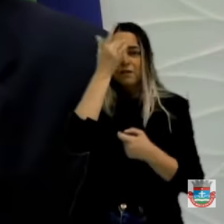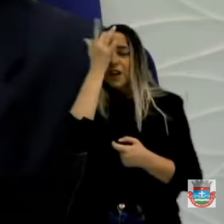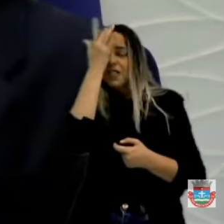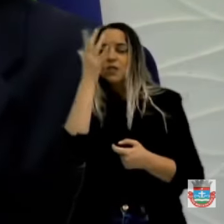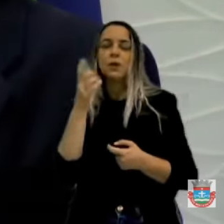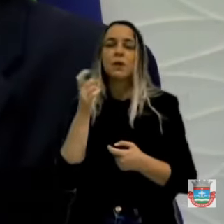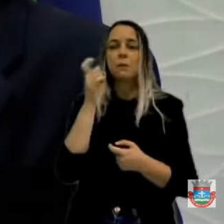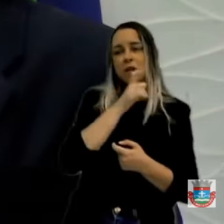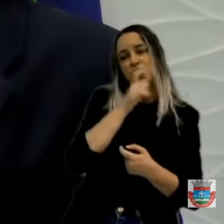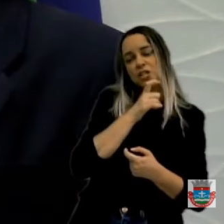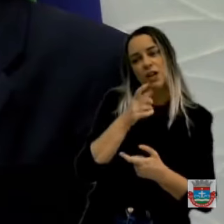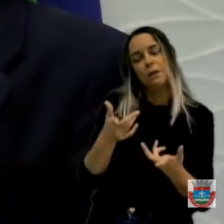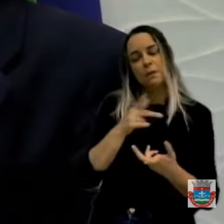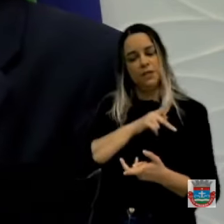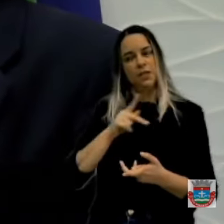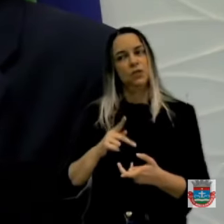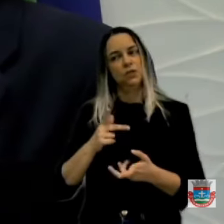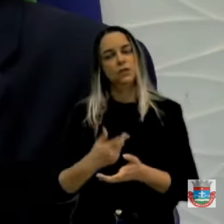senhor presidente.